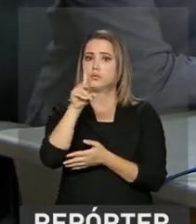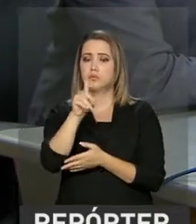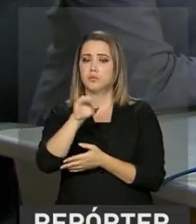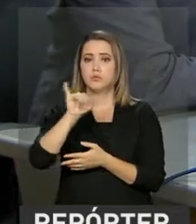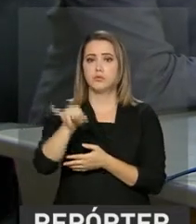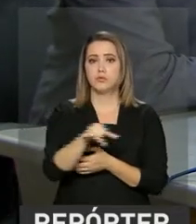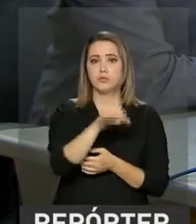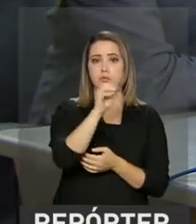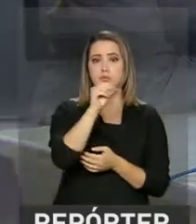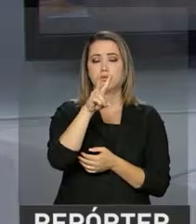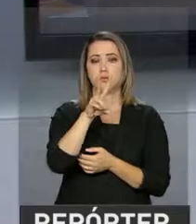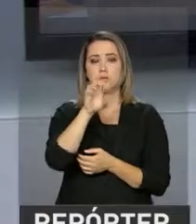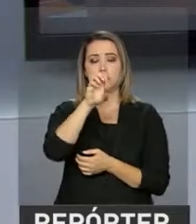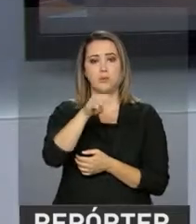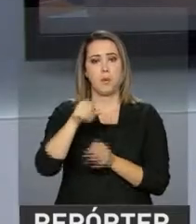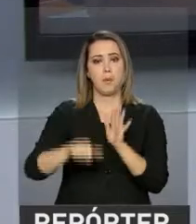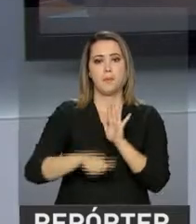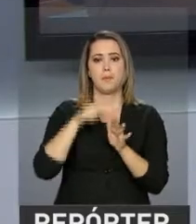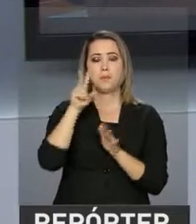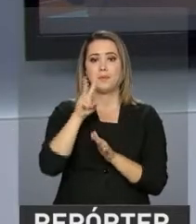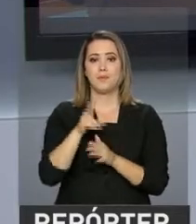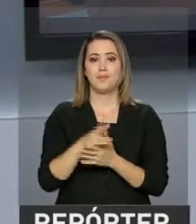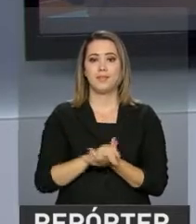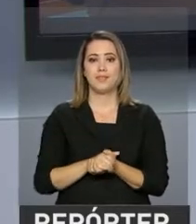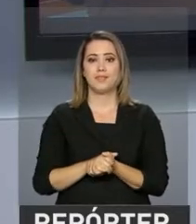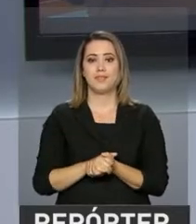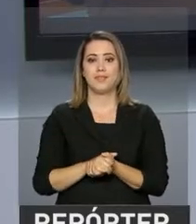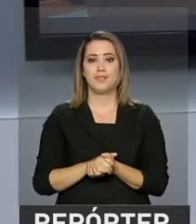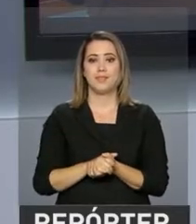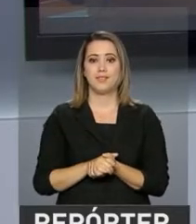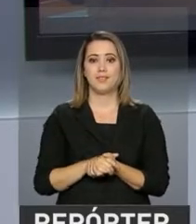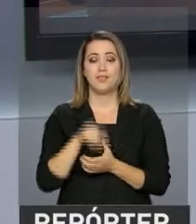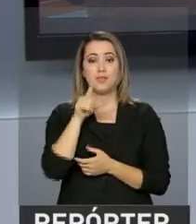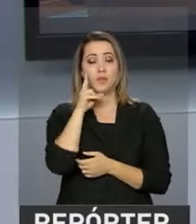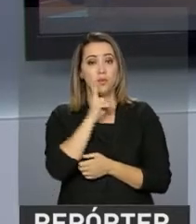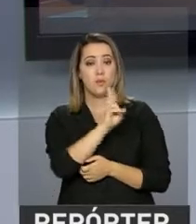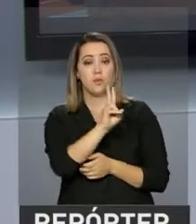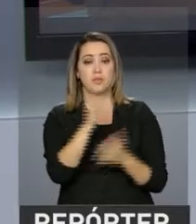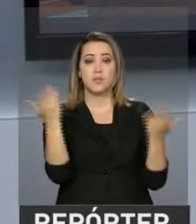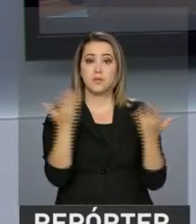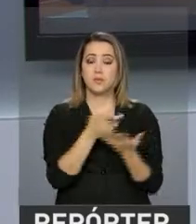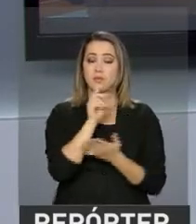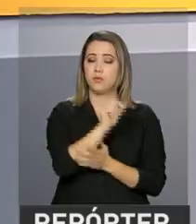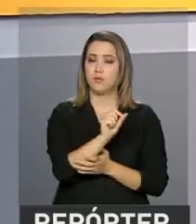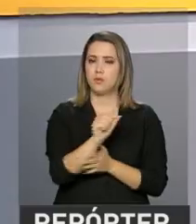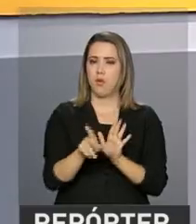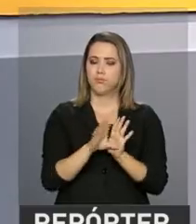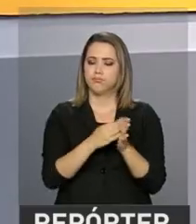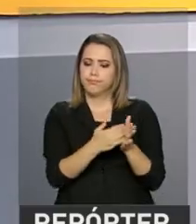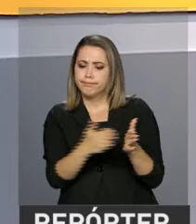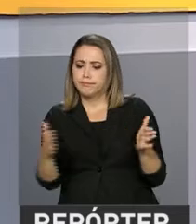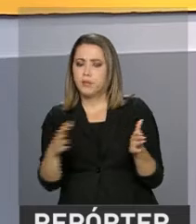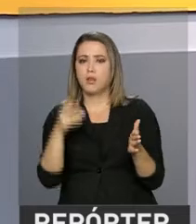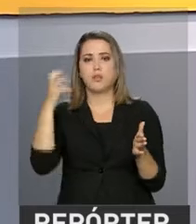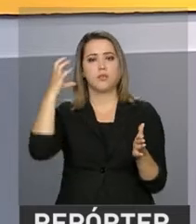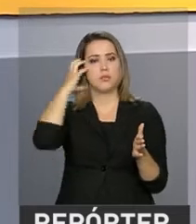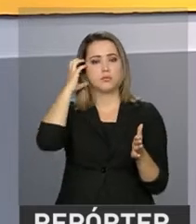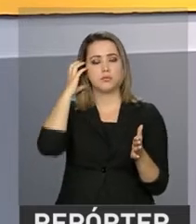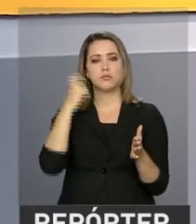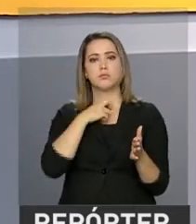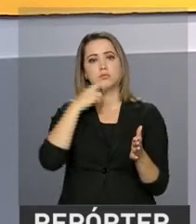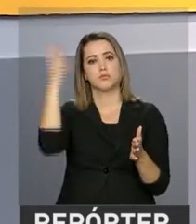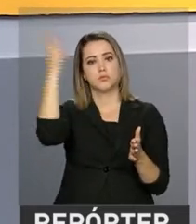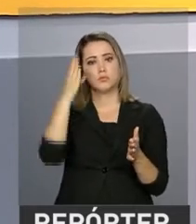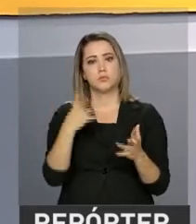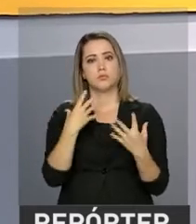ele foi usar o aplicativo pela primeira vez foi você acompanhou ao vivo um trecho da voz do brasil o programa de